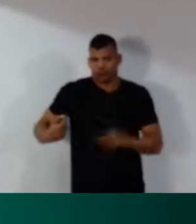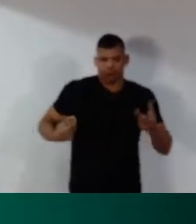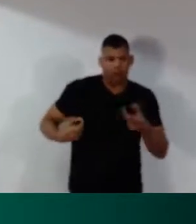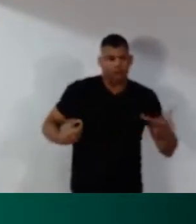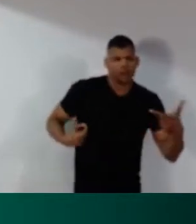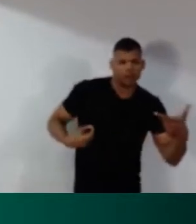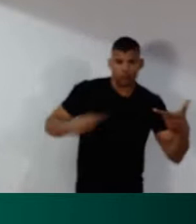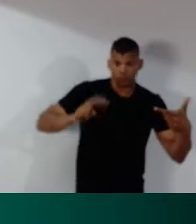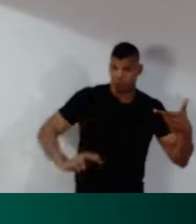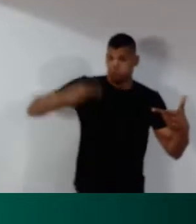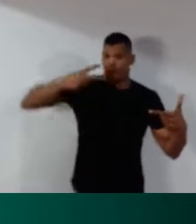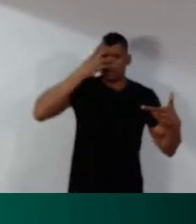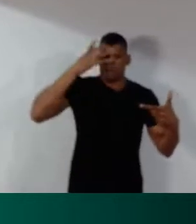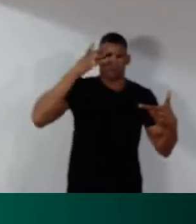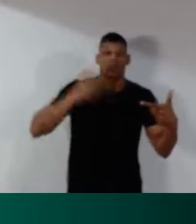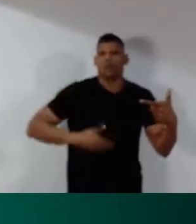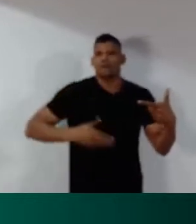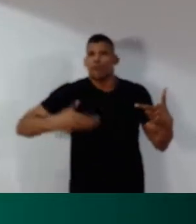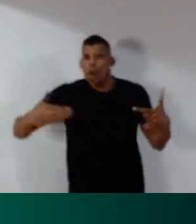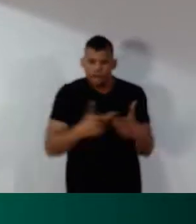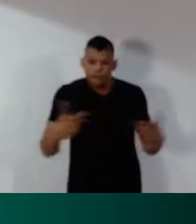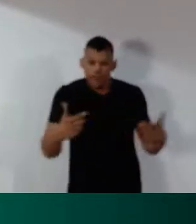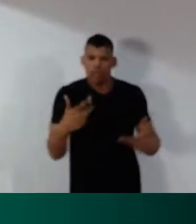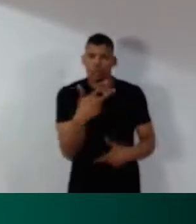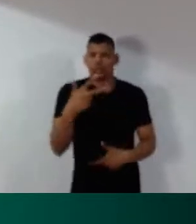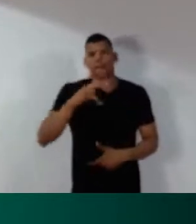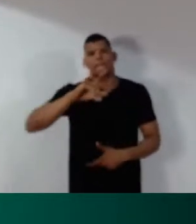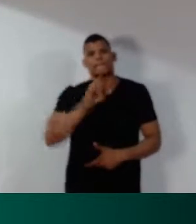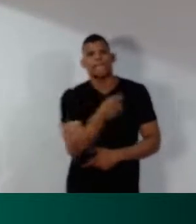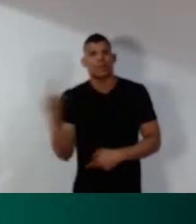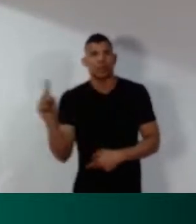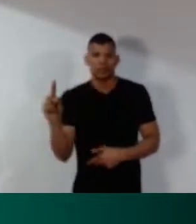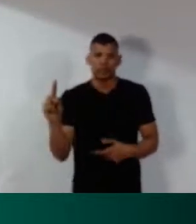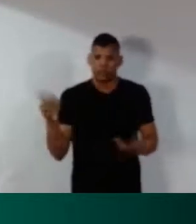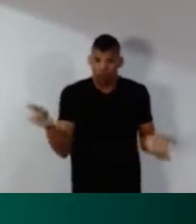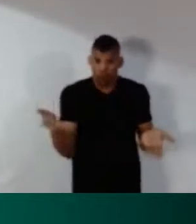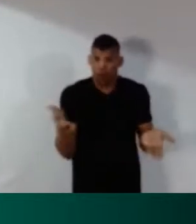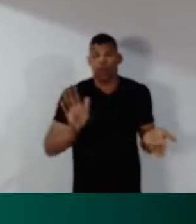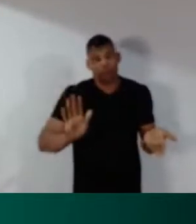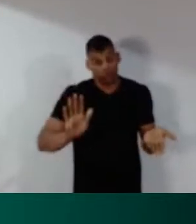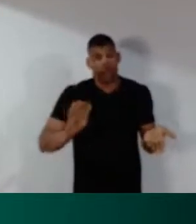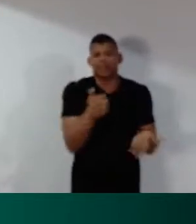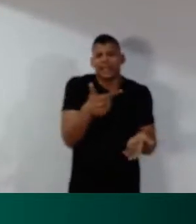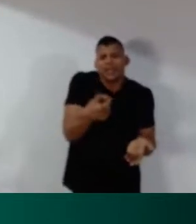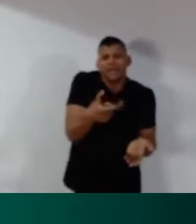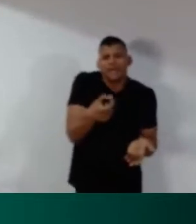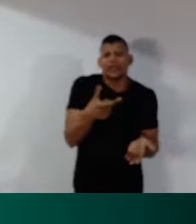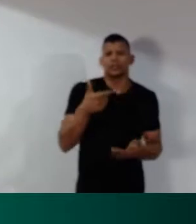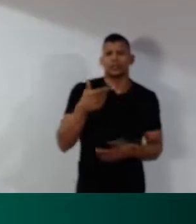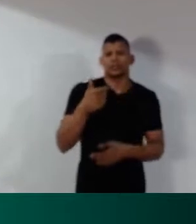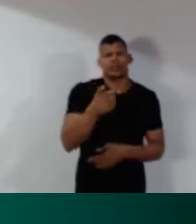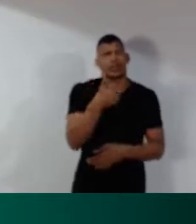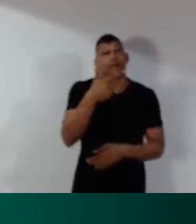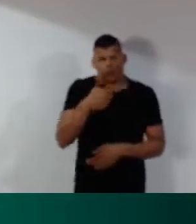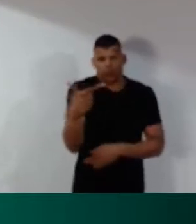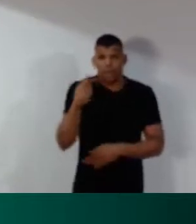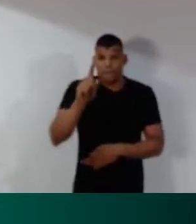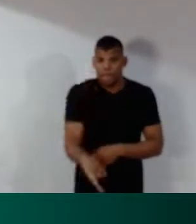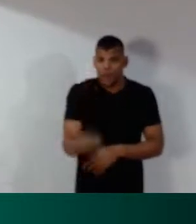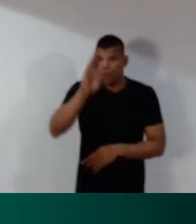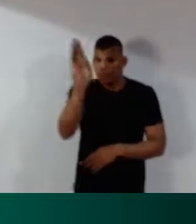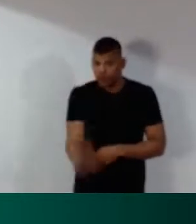dobrou o número de pessoas com fome a gente tem 33 milhões de pessoas 122 milhões de